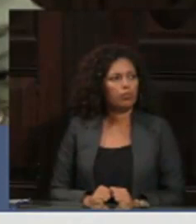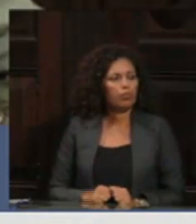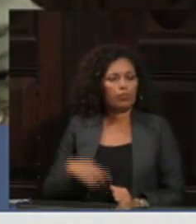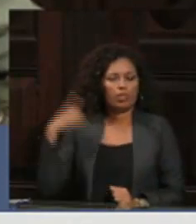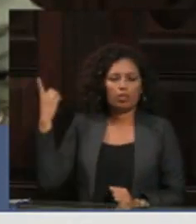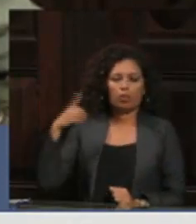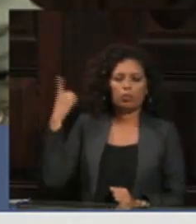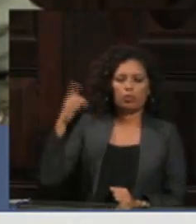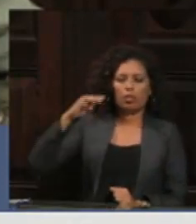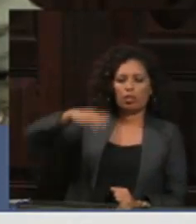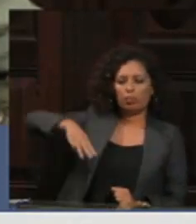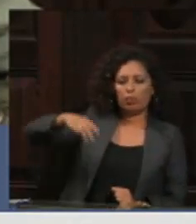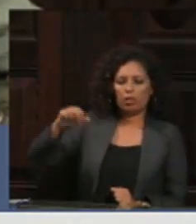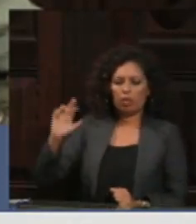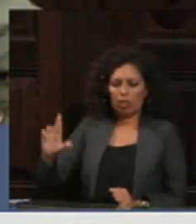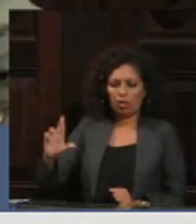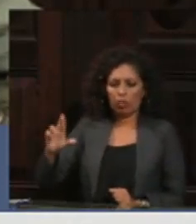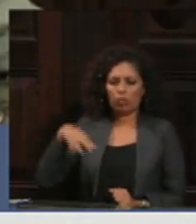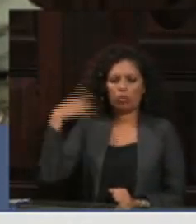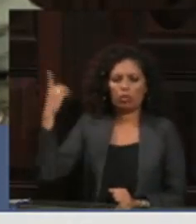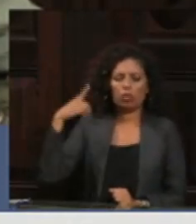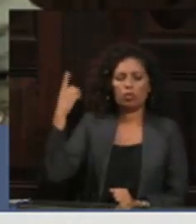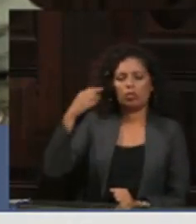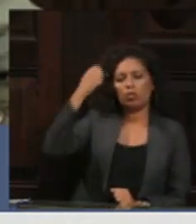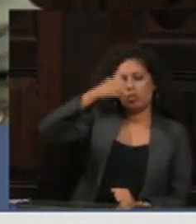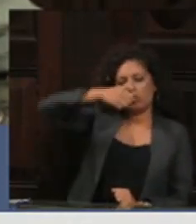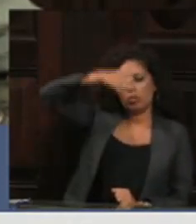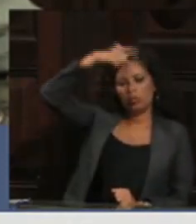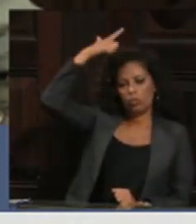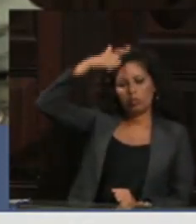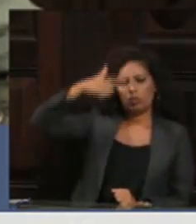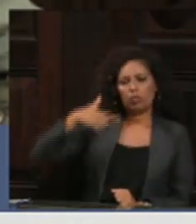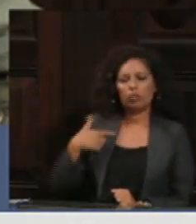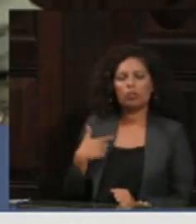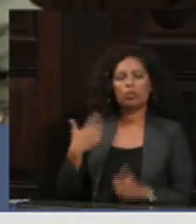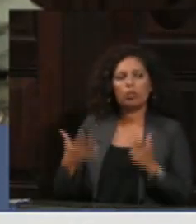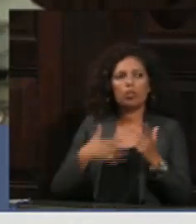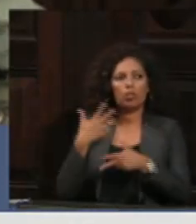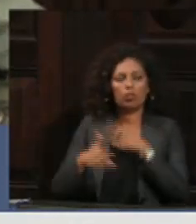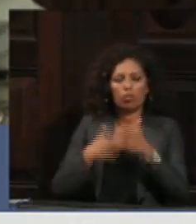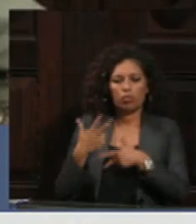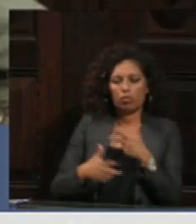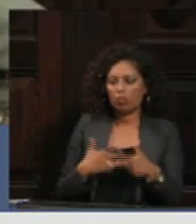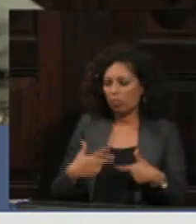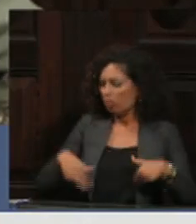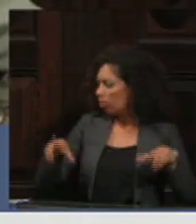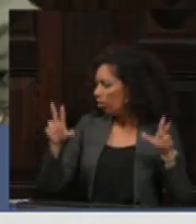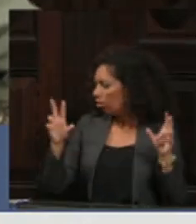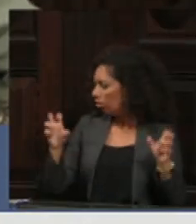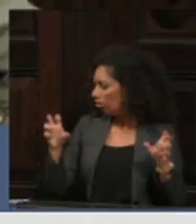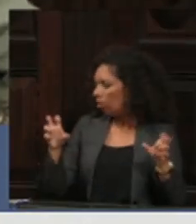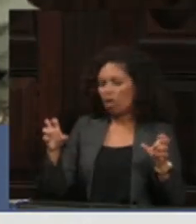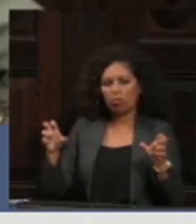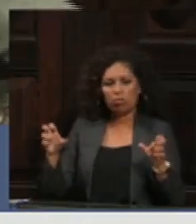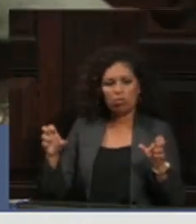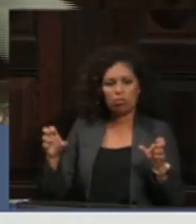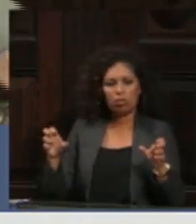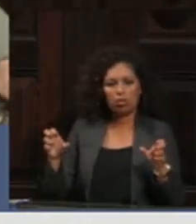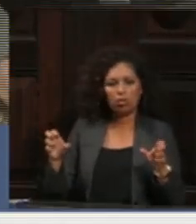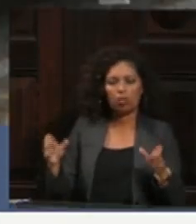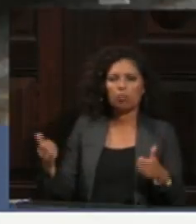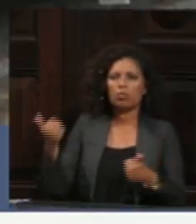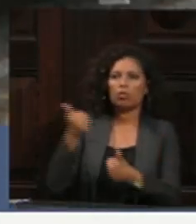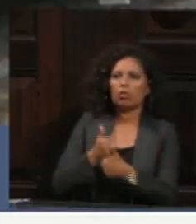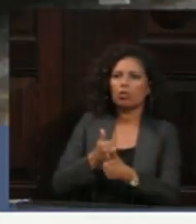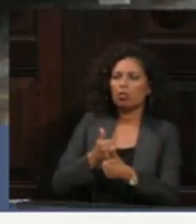Deputada Marta Rocha. Deputado Luiz Paulo, eu não vou fazer considerações a respeito do resultado da